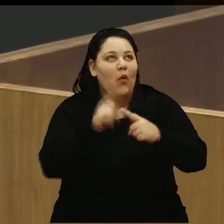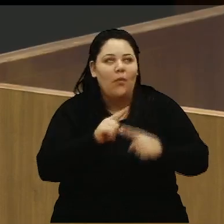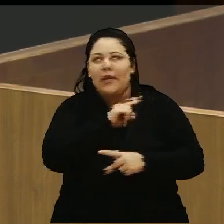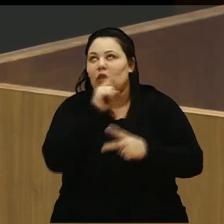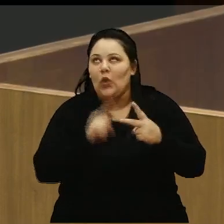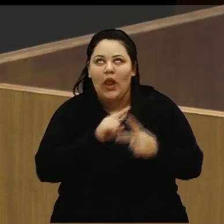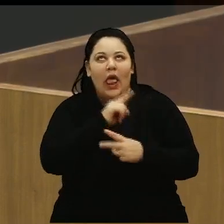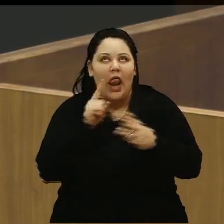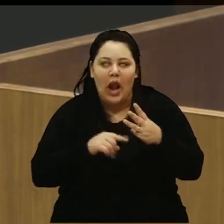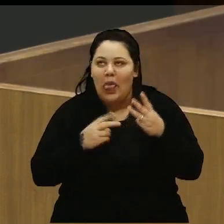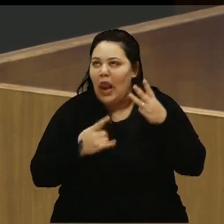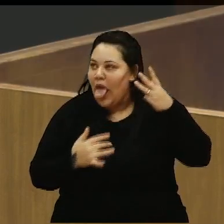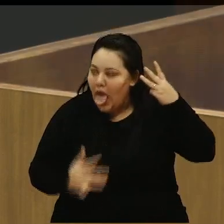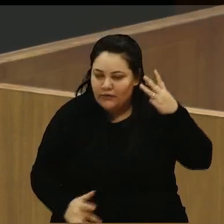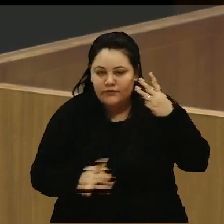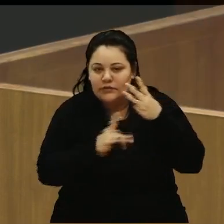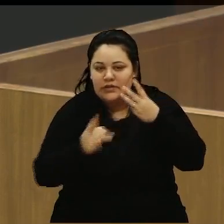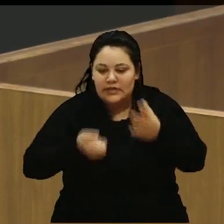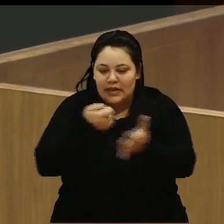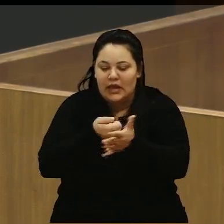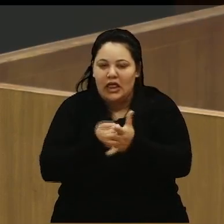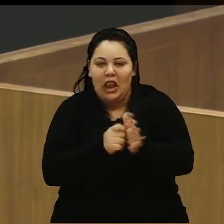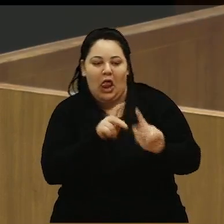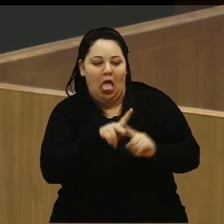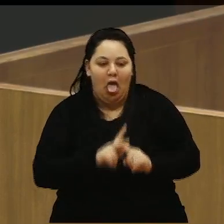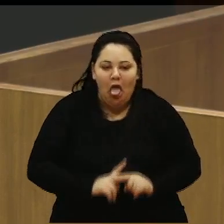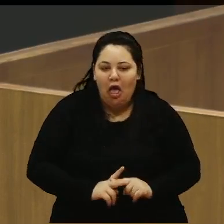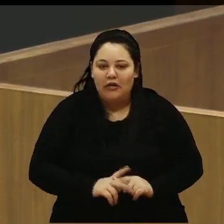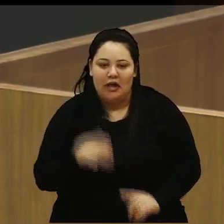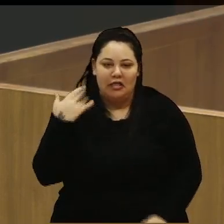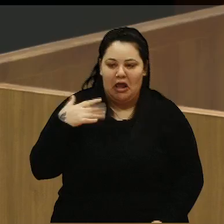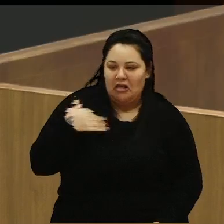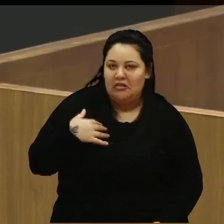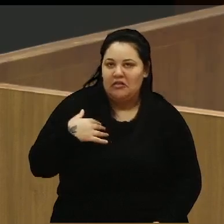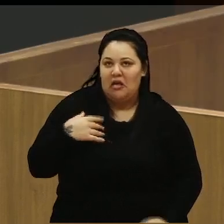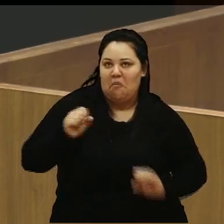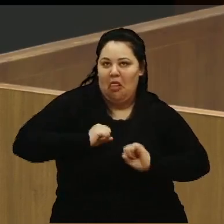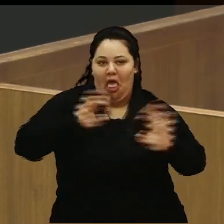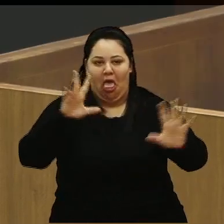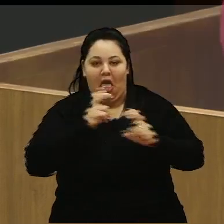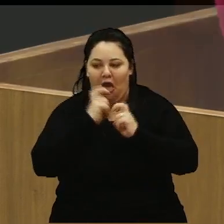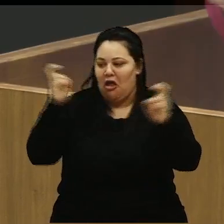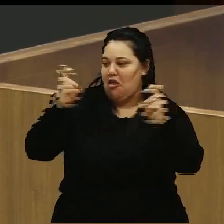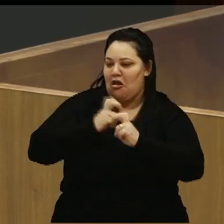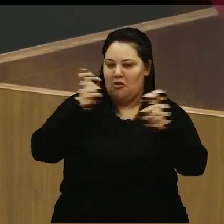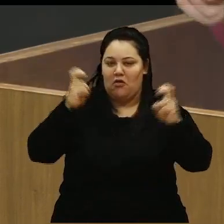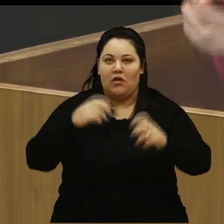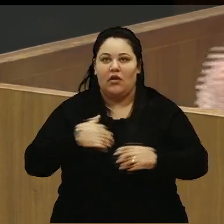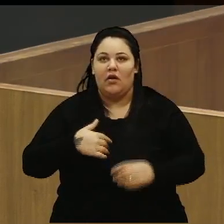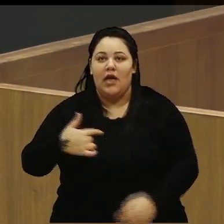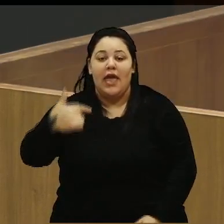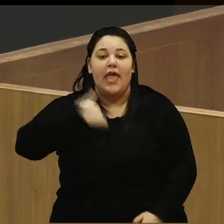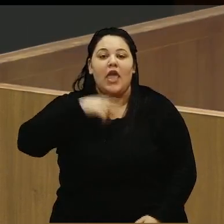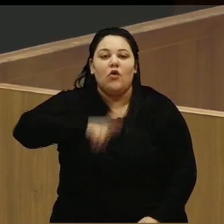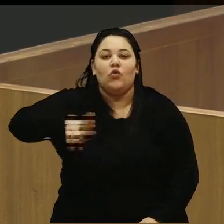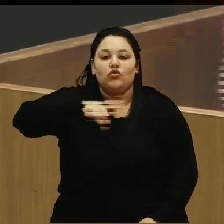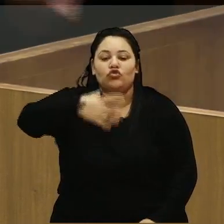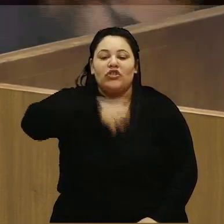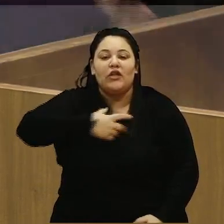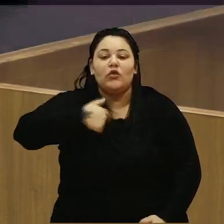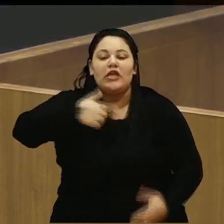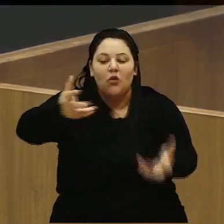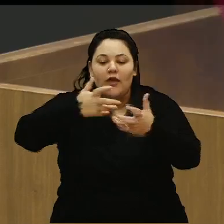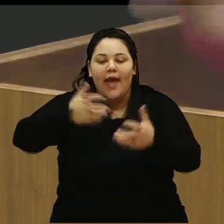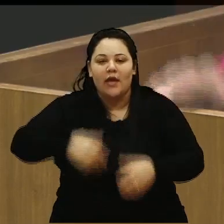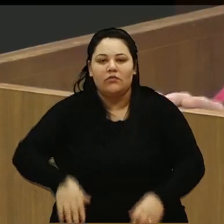vocês tentaram me corrigir e dizer: Andressa se exaltou. A Andressa, eu decido o tom que eu falo aqui. Eu que